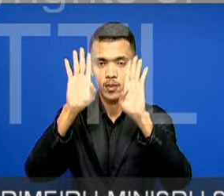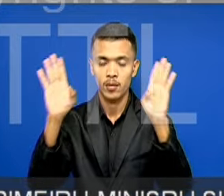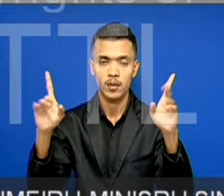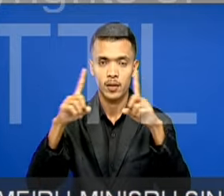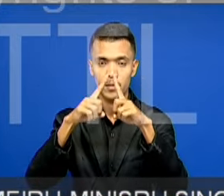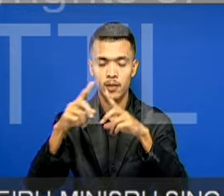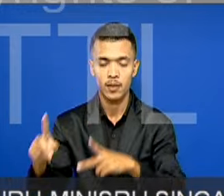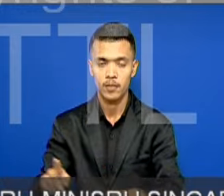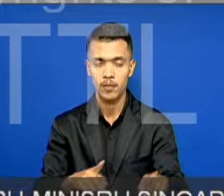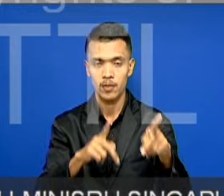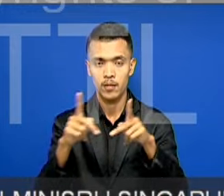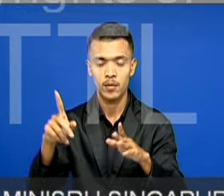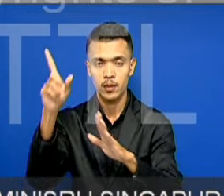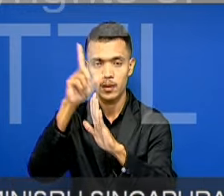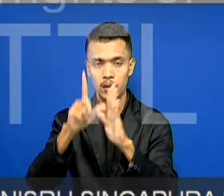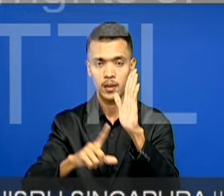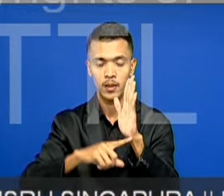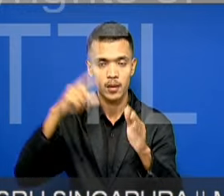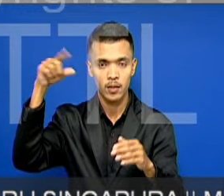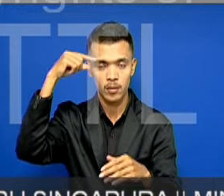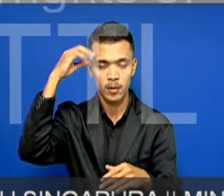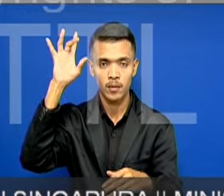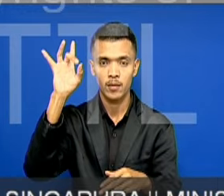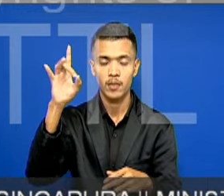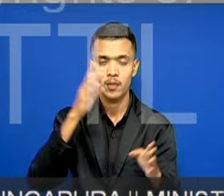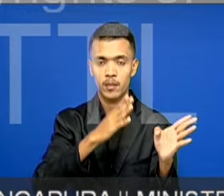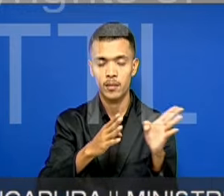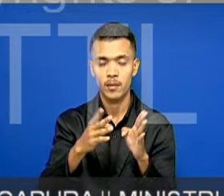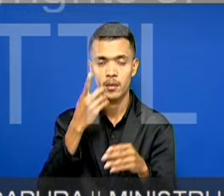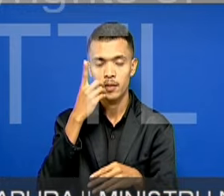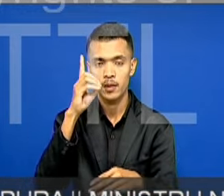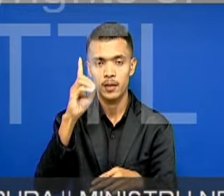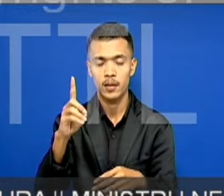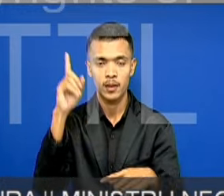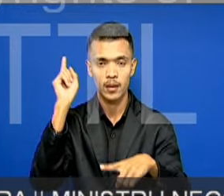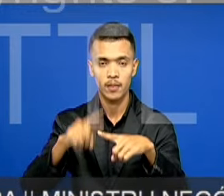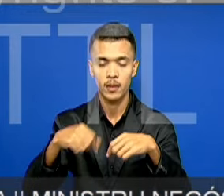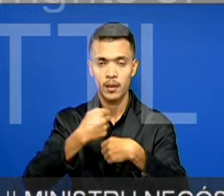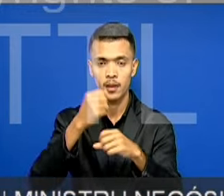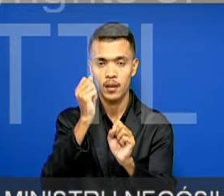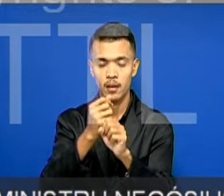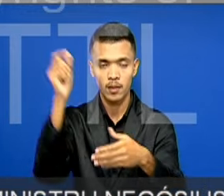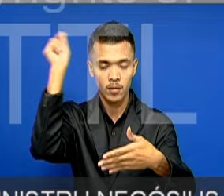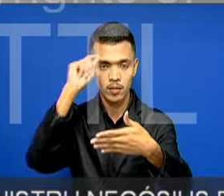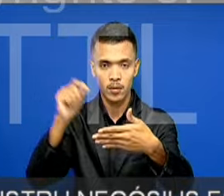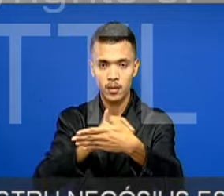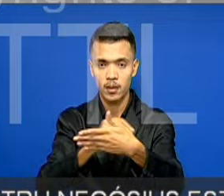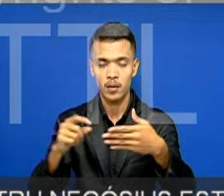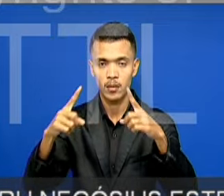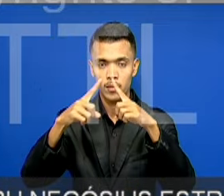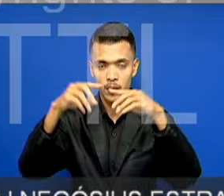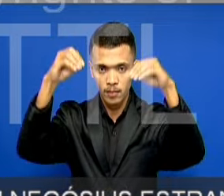Também lei, decreto lei, nono, oitavo governo prepara, lema, catete catalabel halo na contratação para professor contratado. Tem que liu